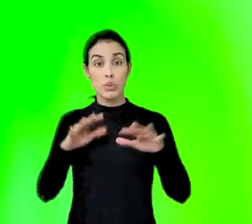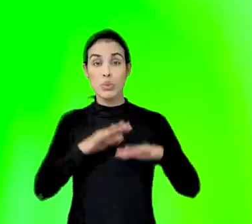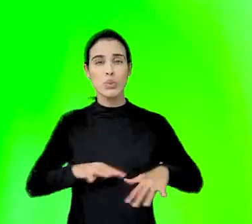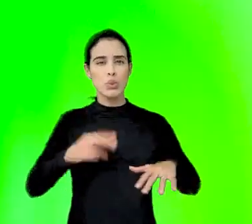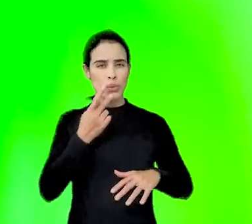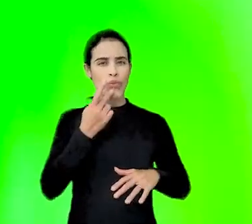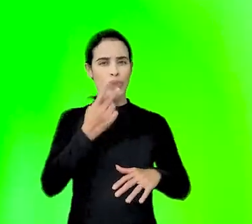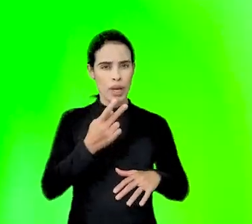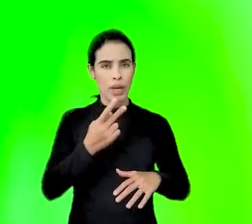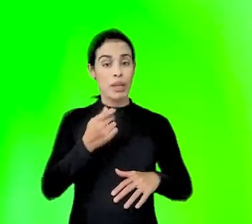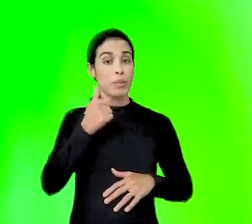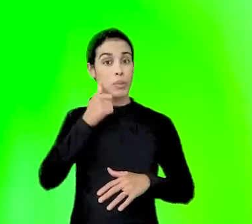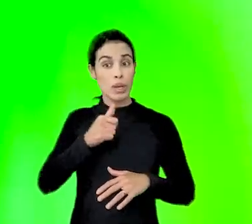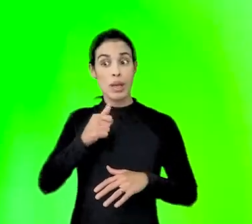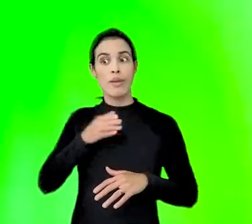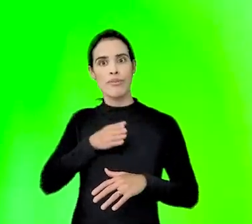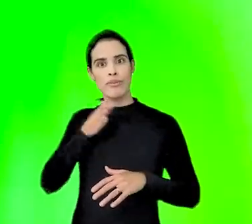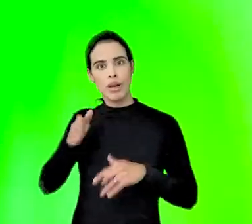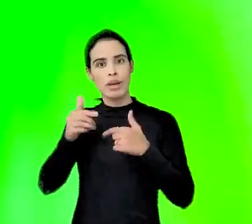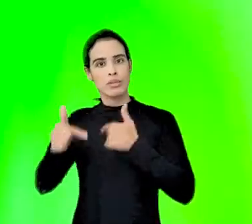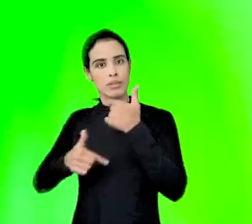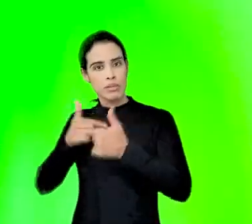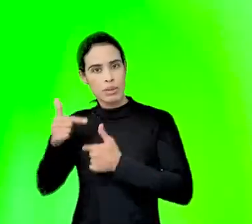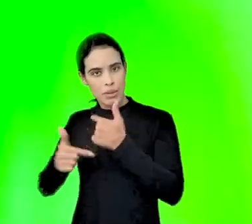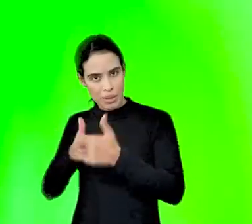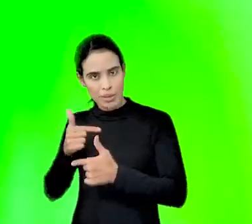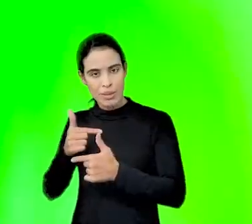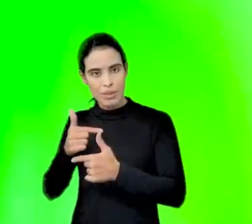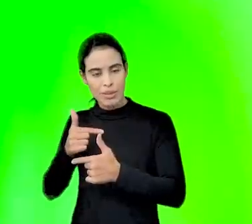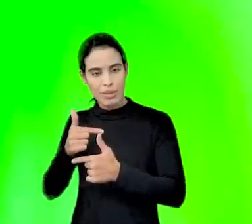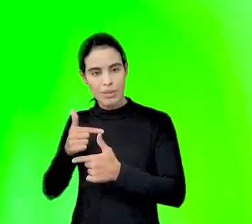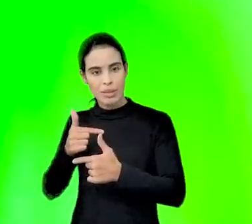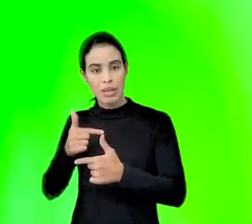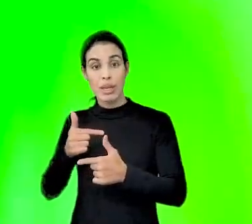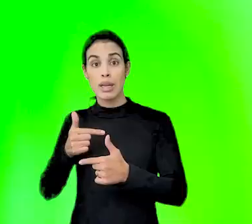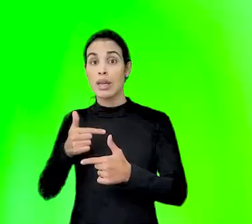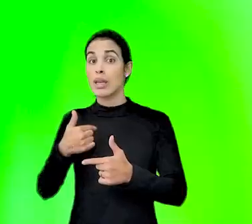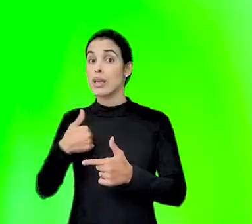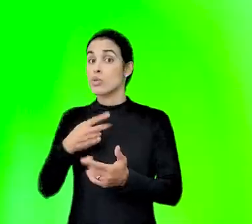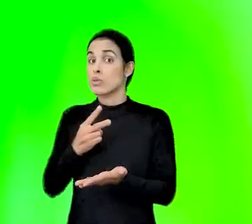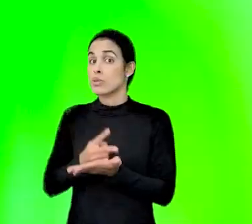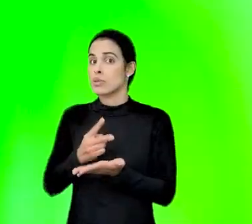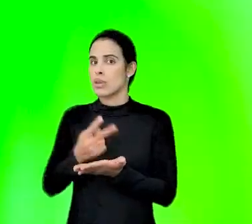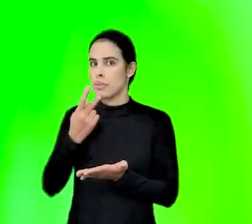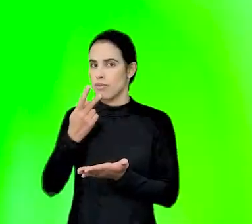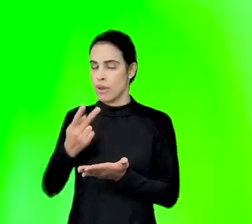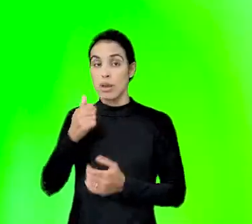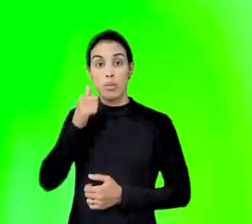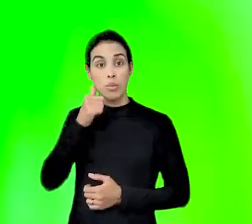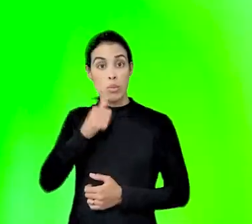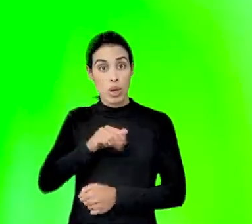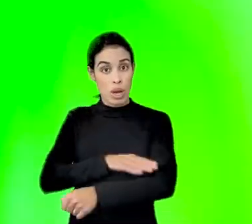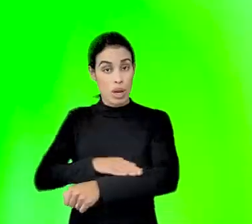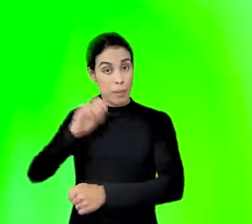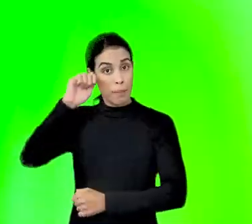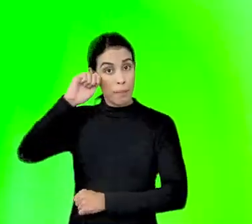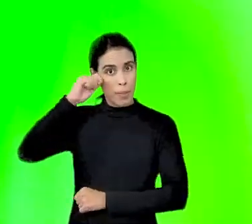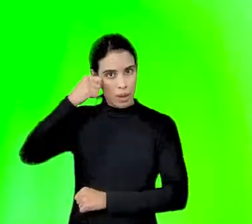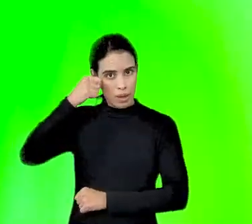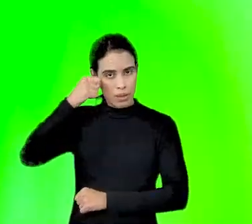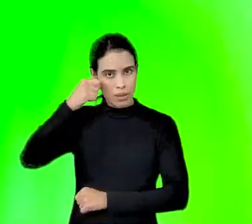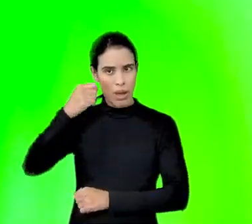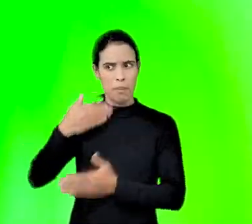desconstruir. Se fala muito sobre a inserção da mulher no mercado de trabalho. E eu sempre repito que as